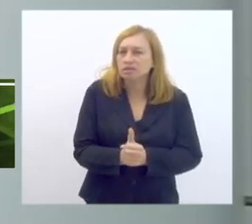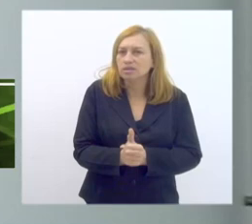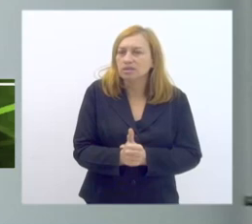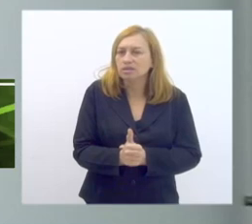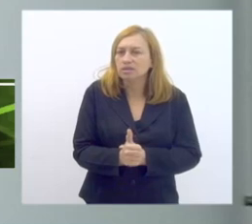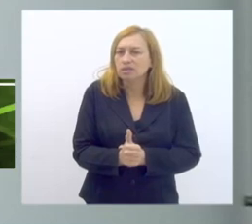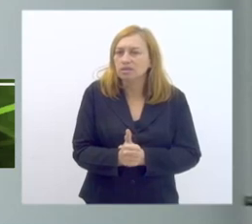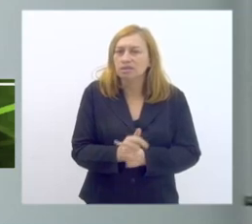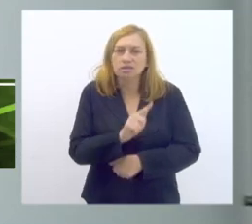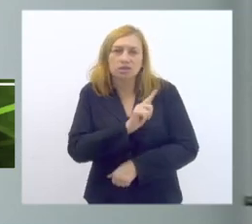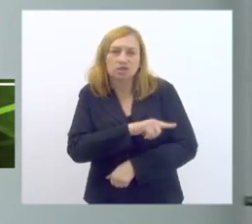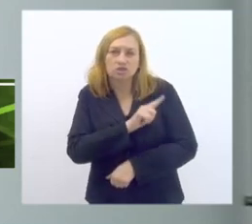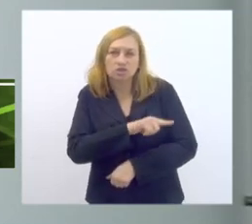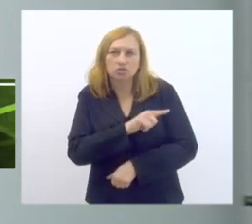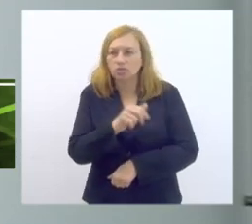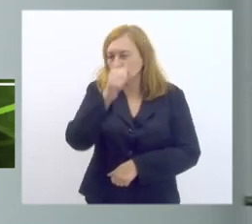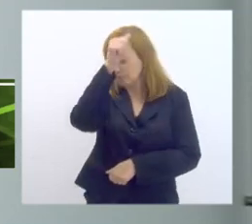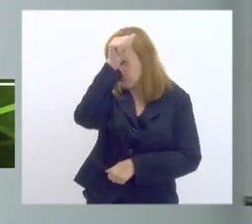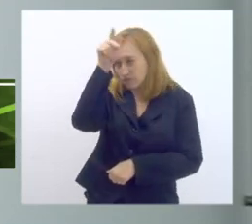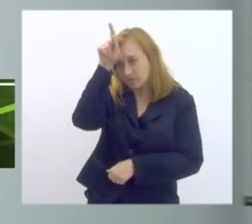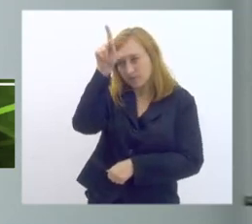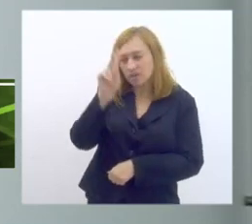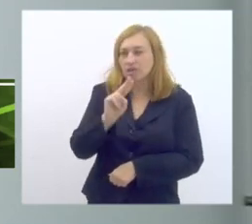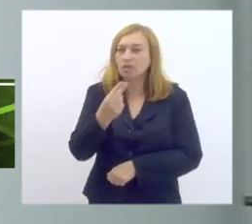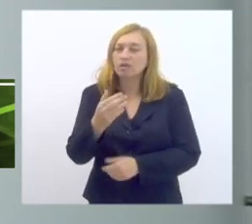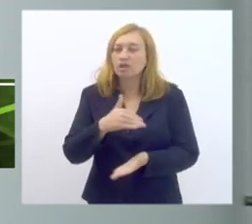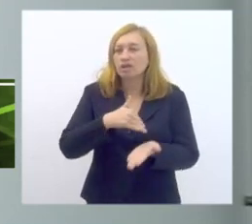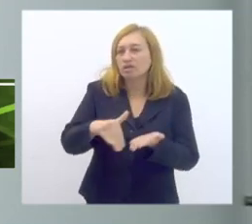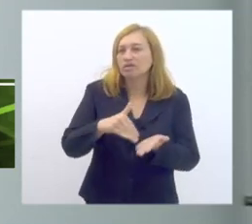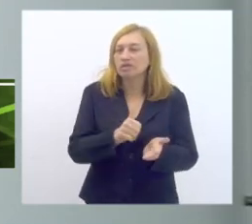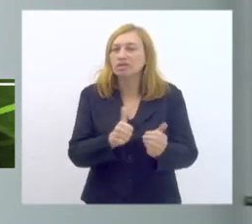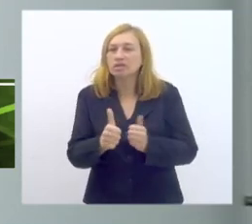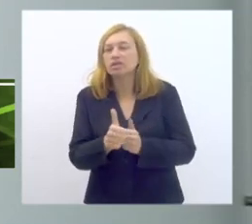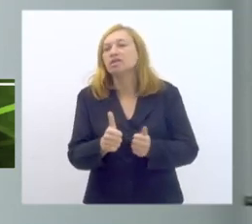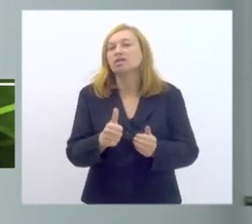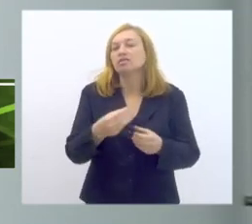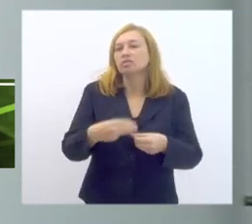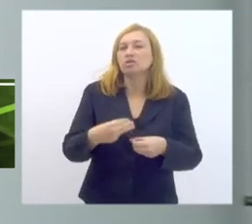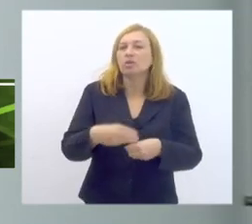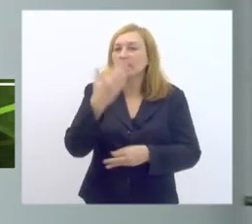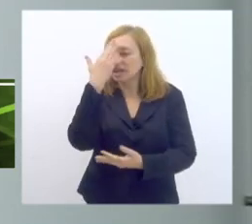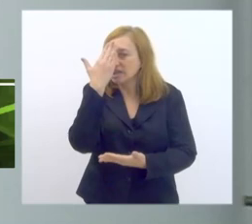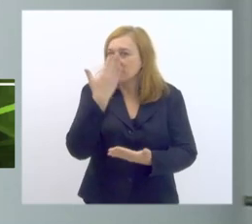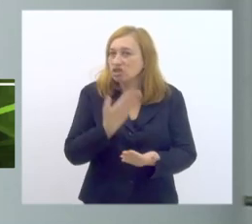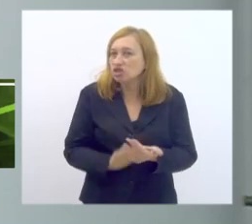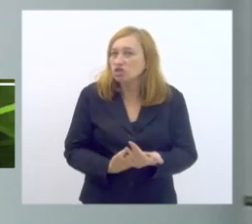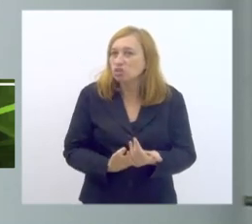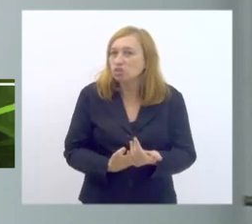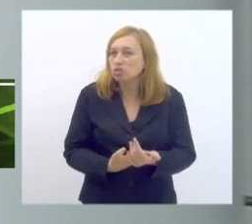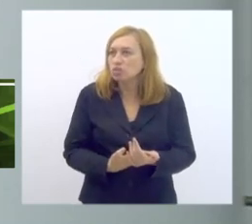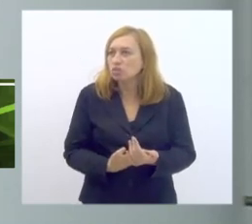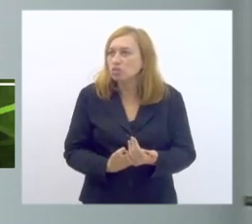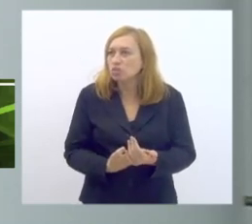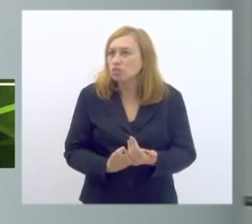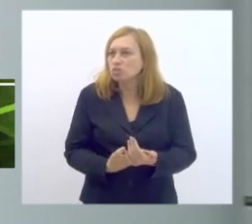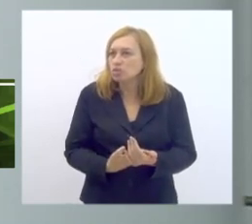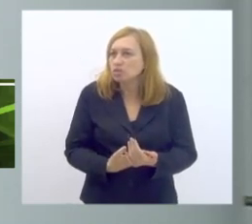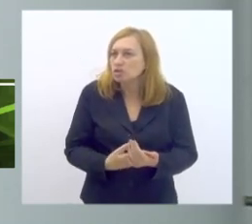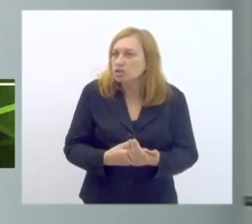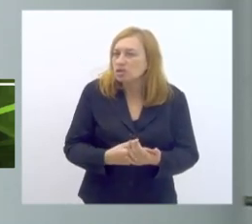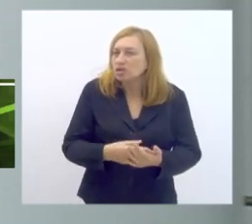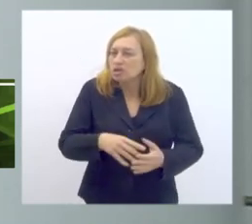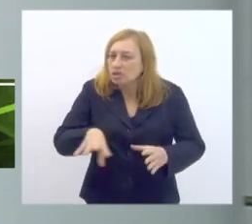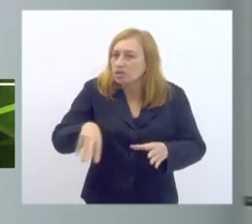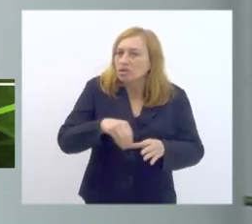cadeira de gestor, seja como prefeito, seja à frente de uma secretaria municipal, eu acredito que a gente é envolvido com